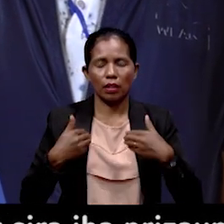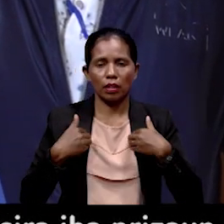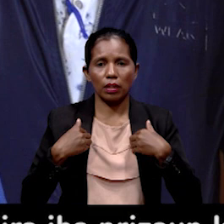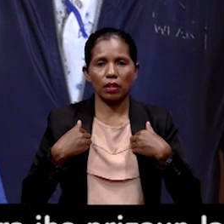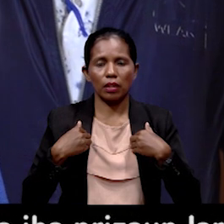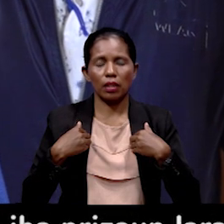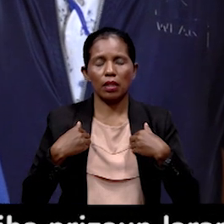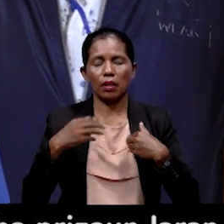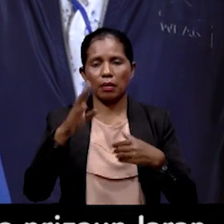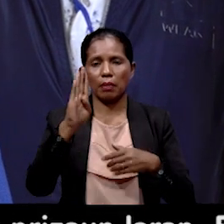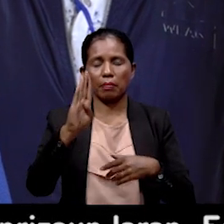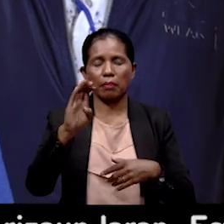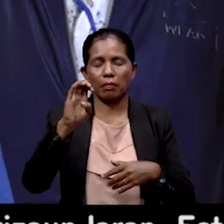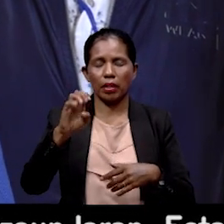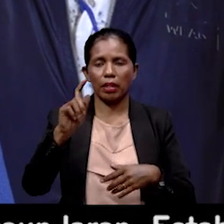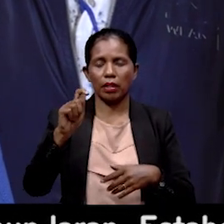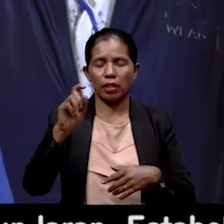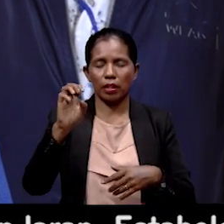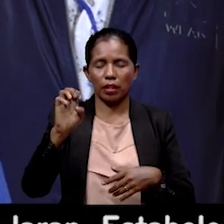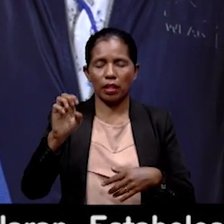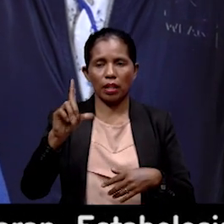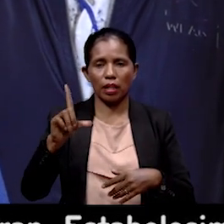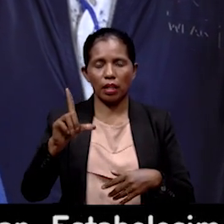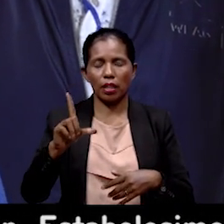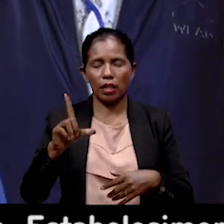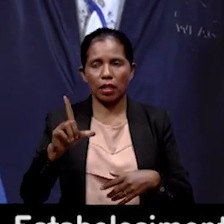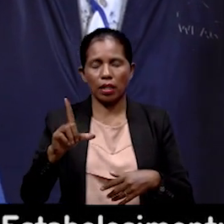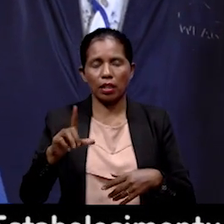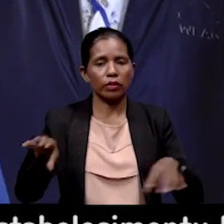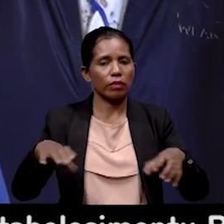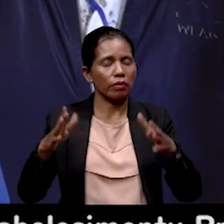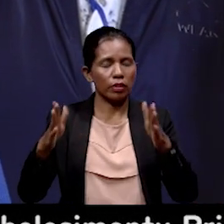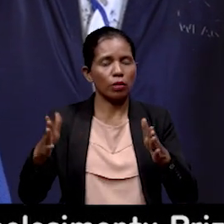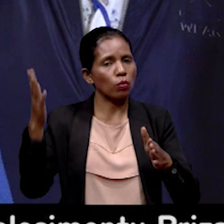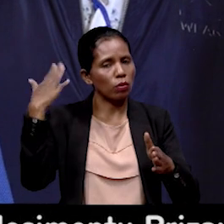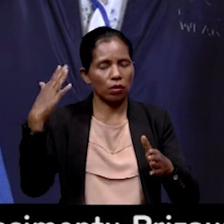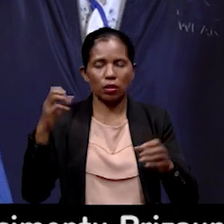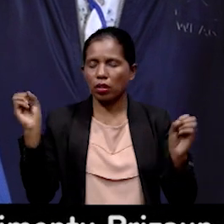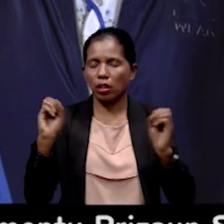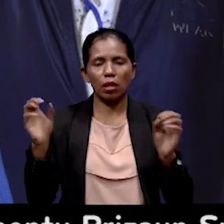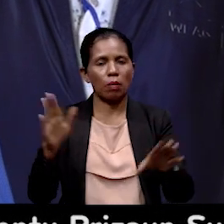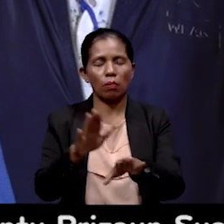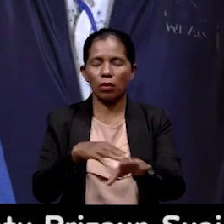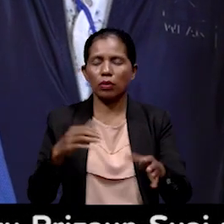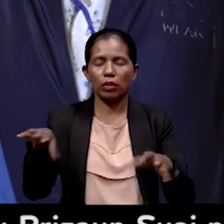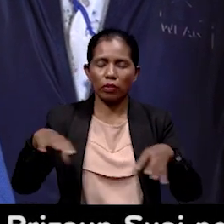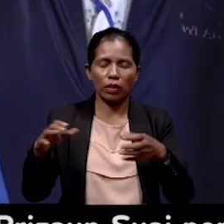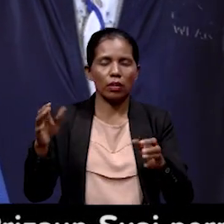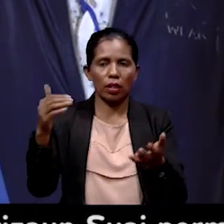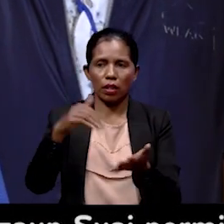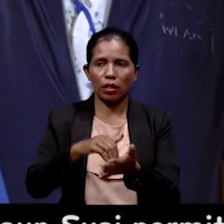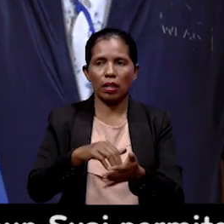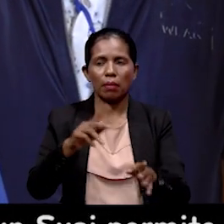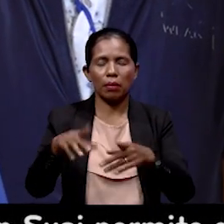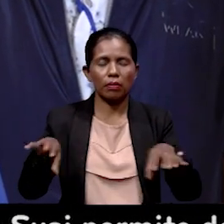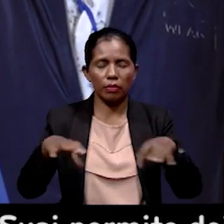pública, funcionários da Direção de Água e Saneamento, se abandonou também. É o meu serviço de banho, é o meu fundo.